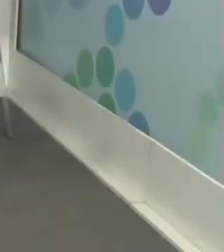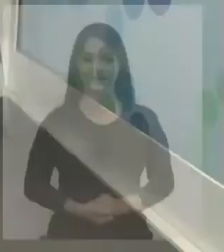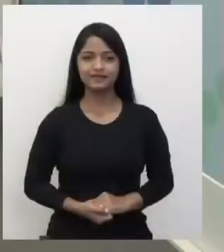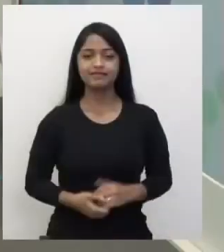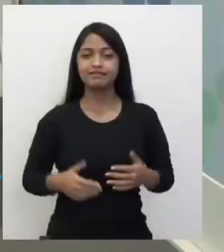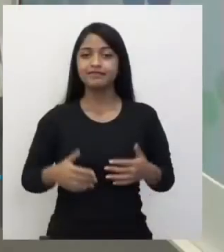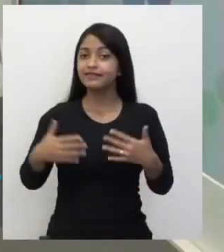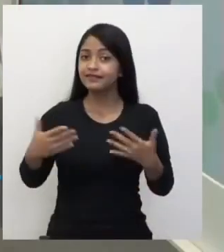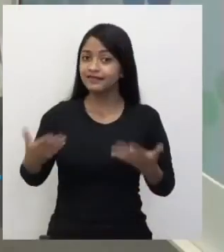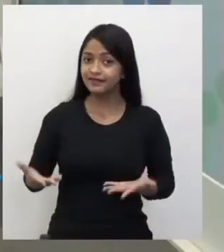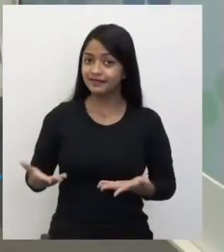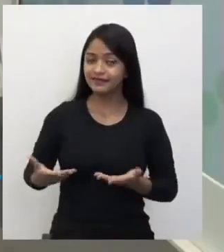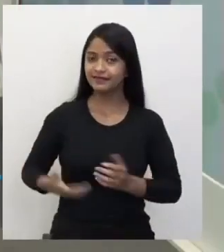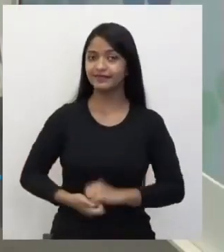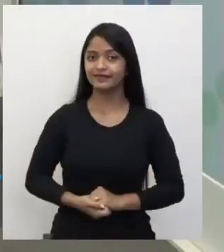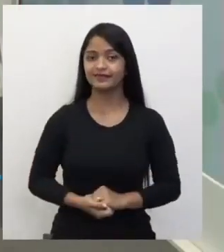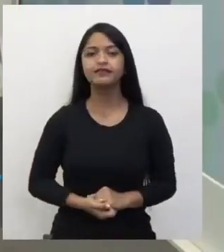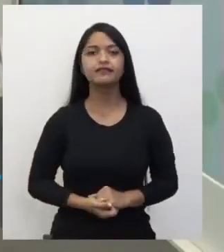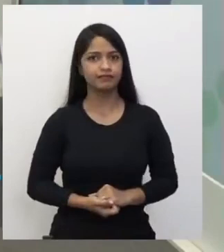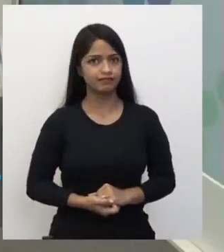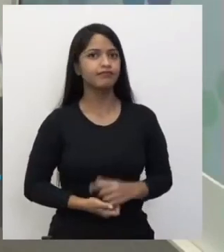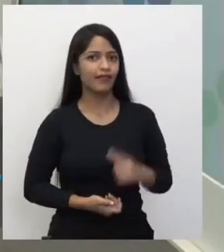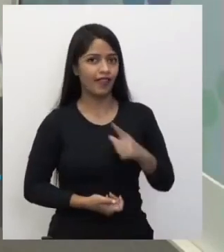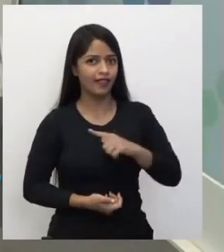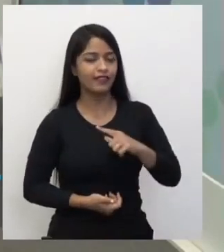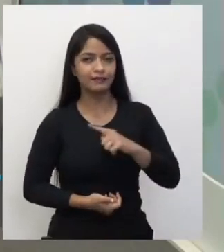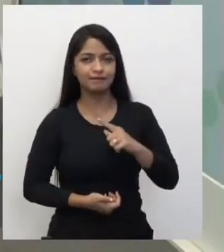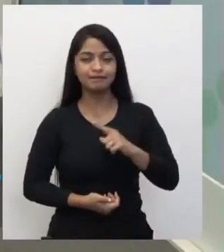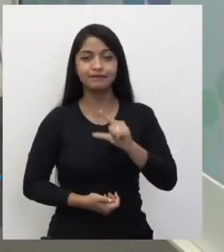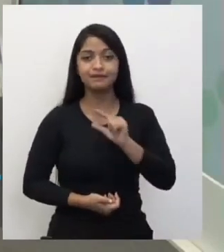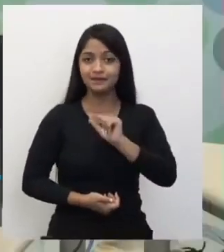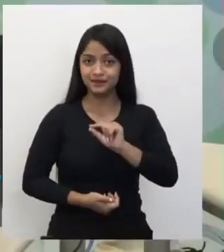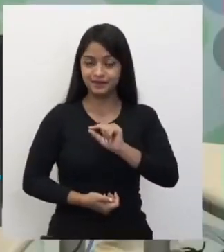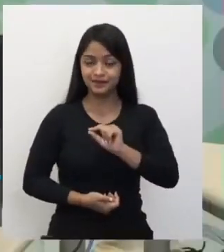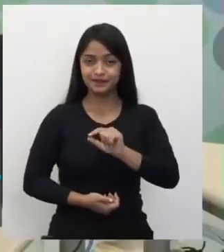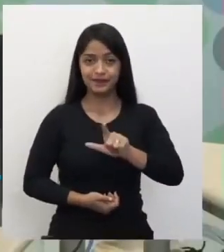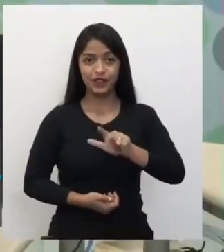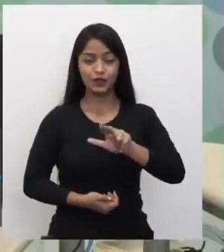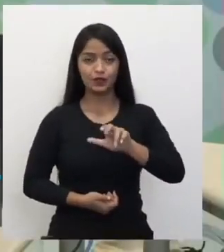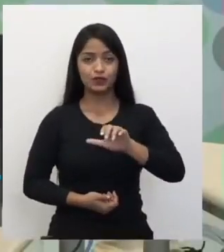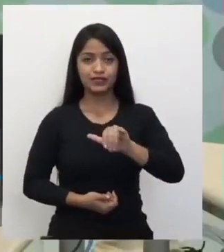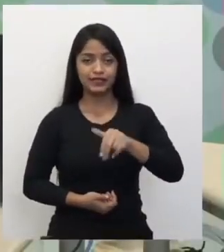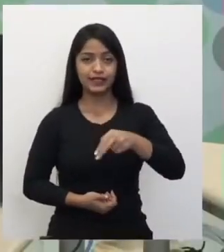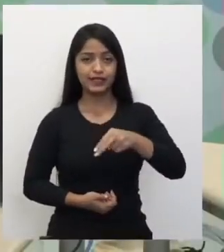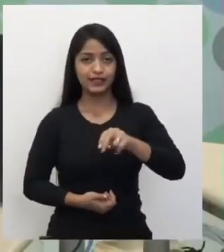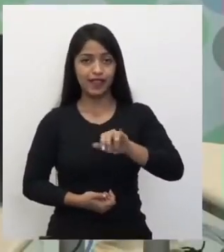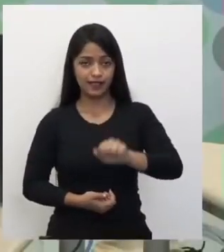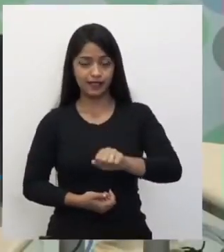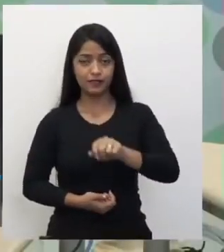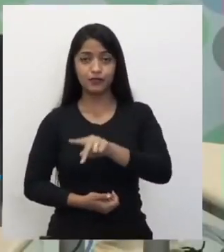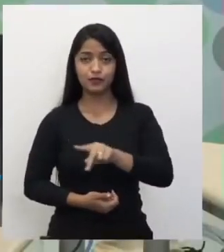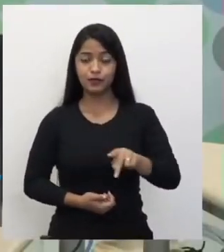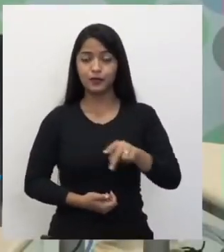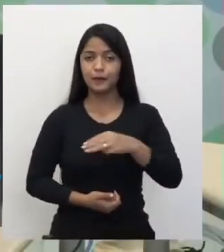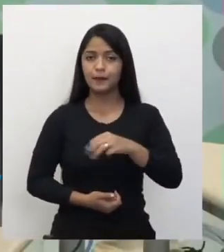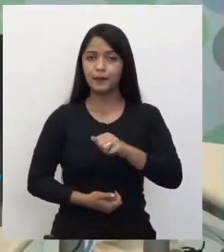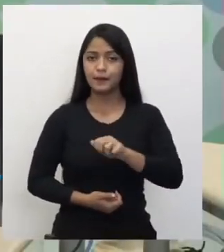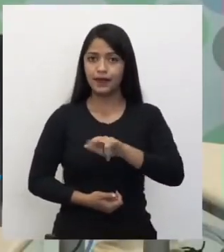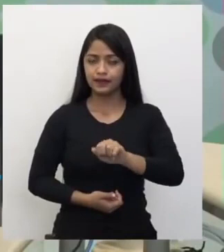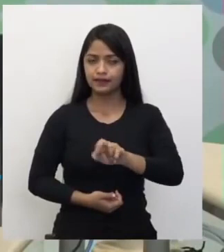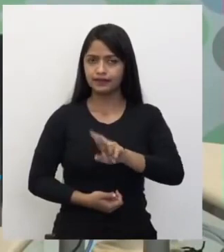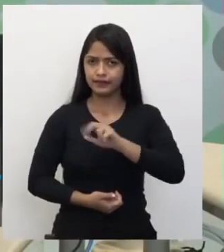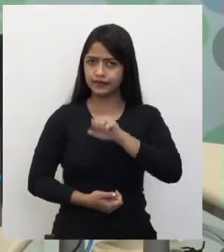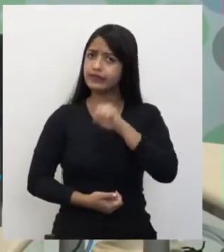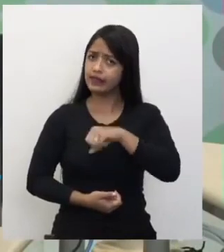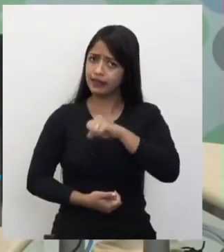E a ideia? Temos aqui. A Lucineia, da Pro Maria Aparecida, colocou sim,